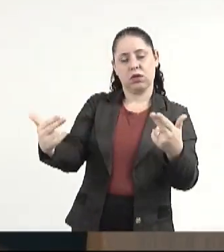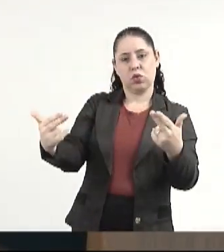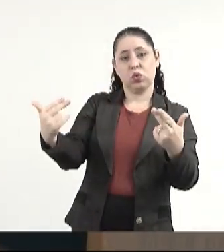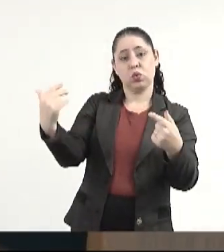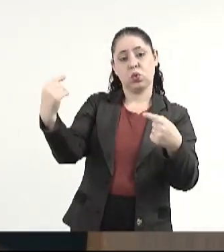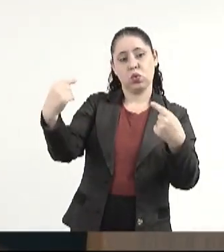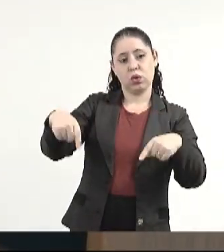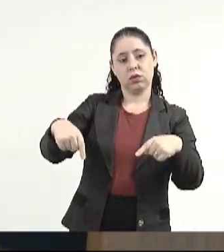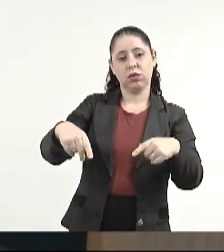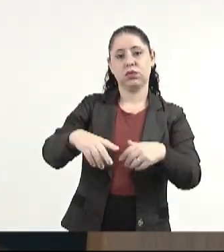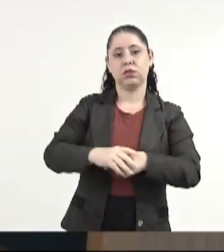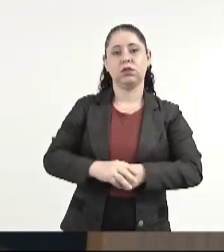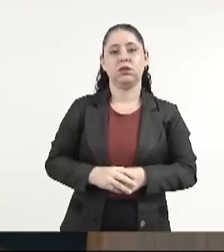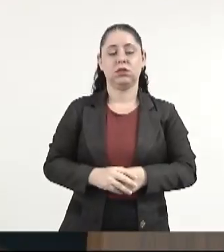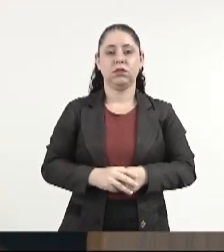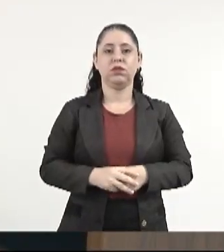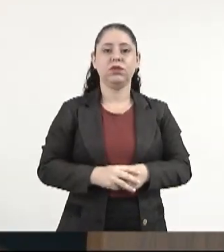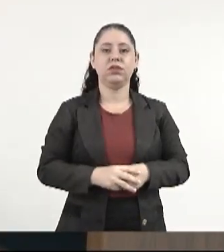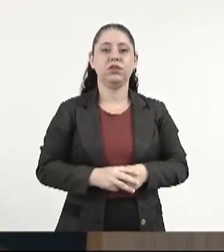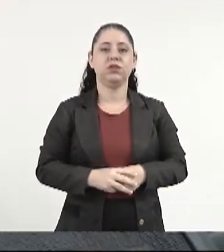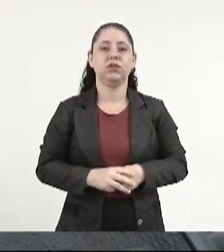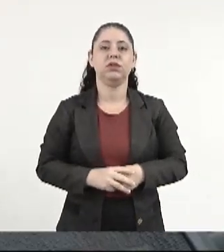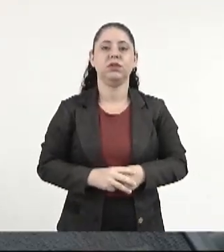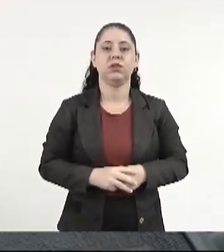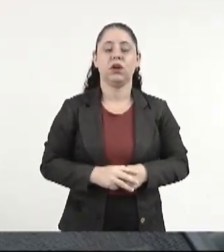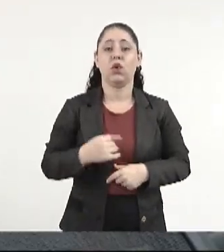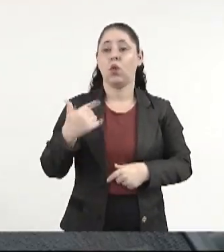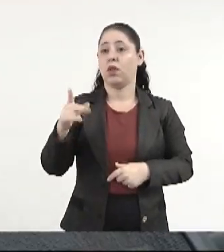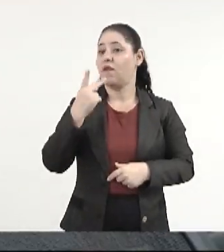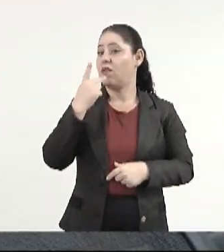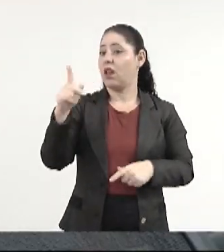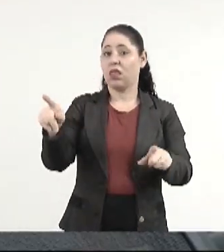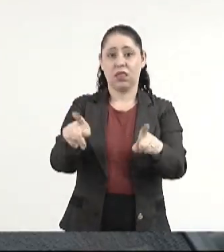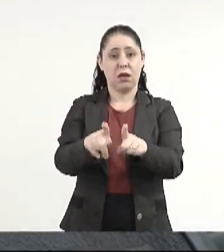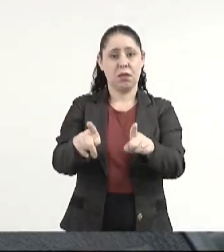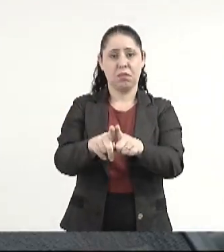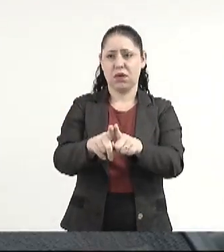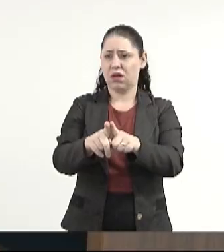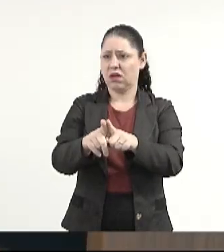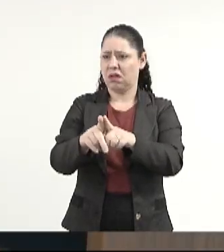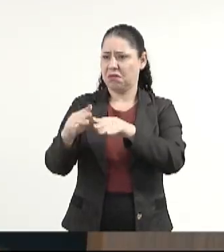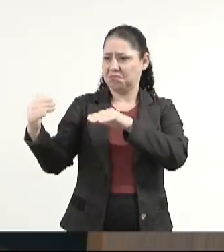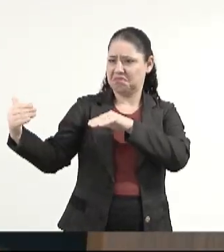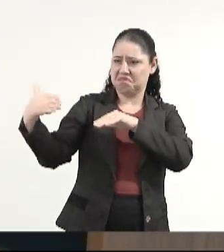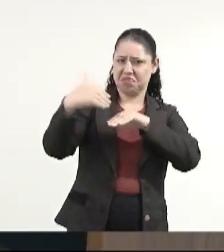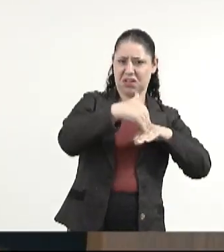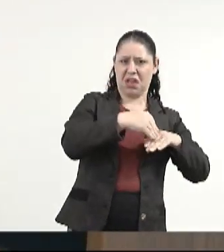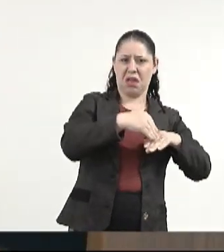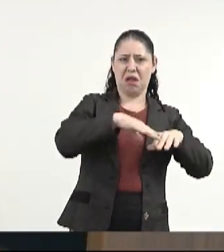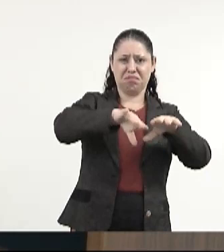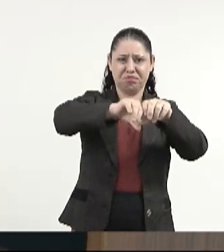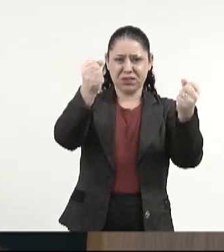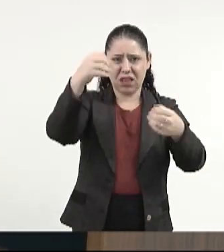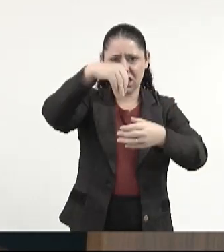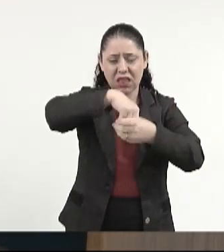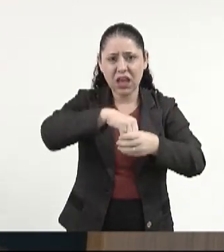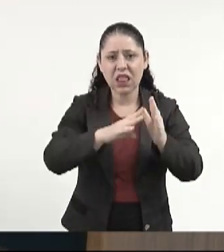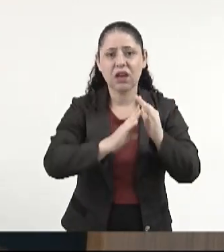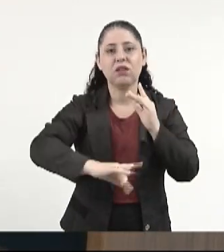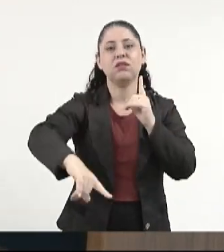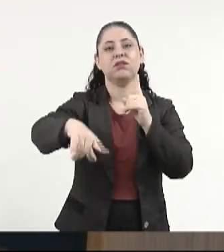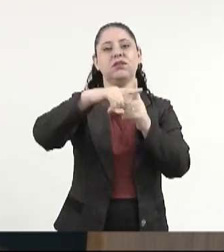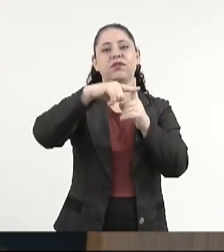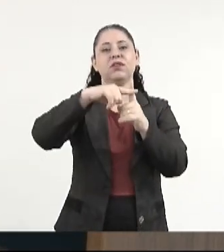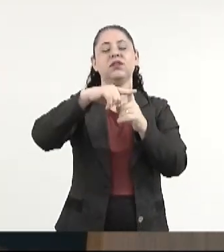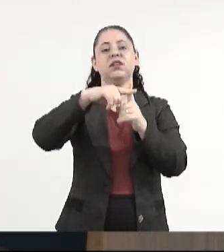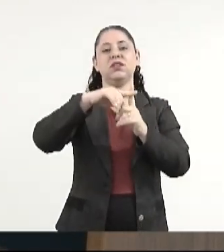os professores. Então, e outra, ela falou também, ela ofendeu aqui a nossa igreja, falando que toda a podridão está nas